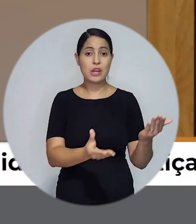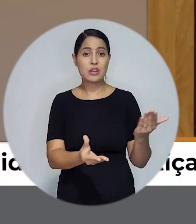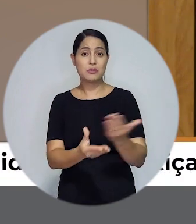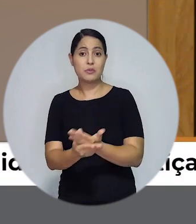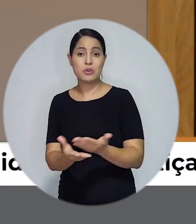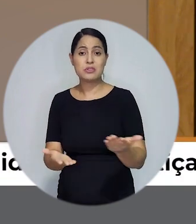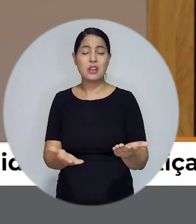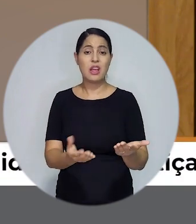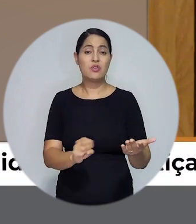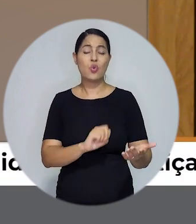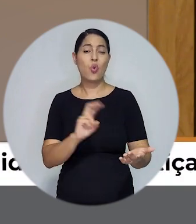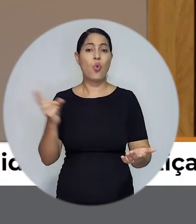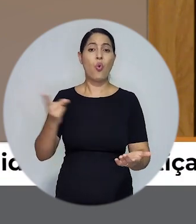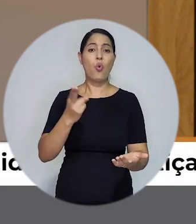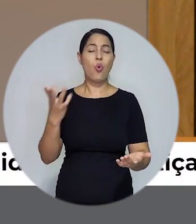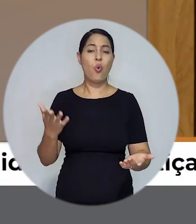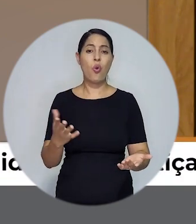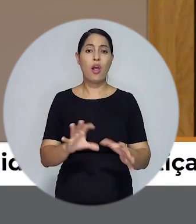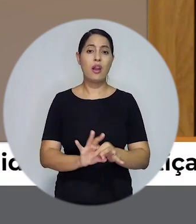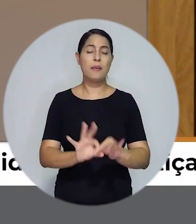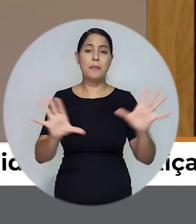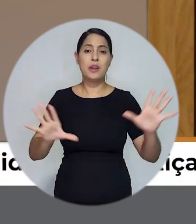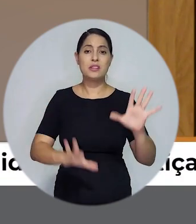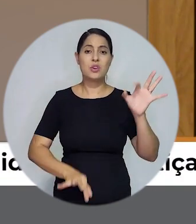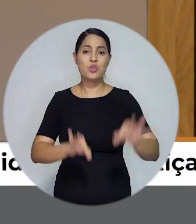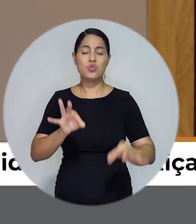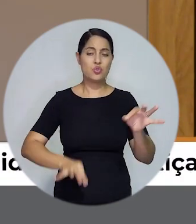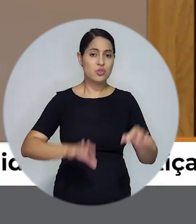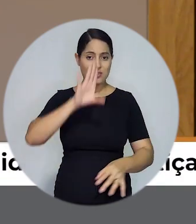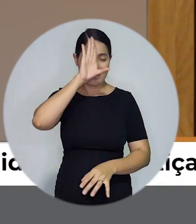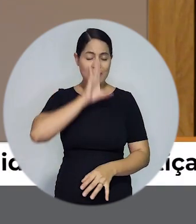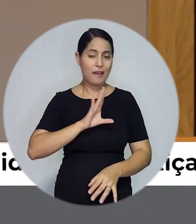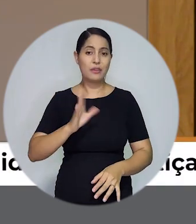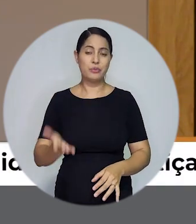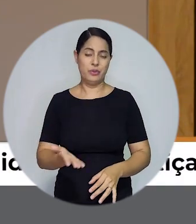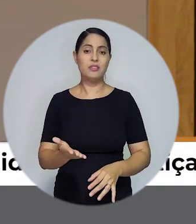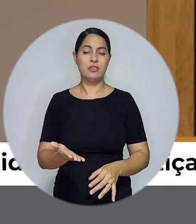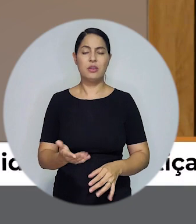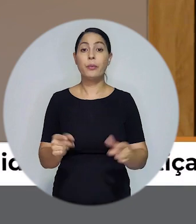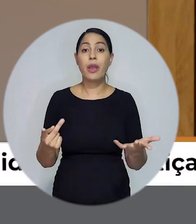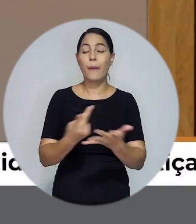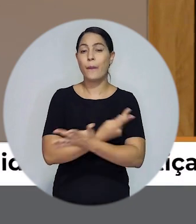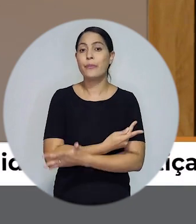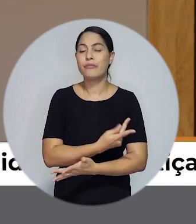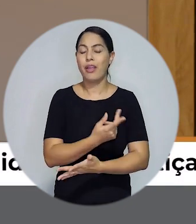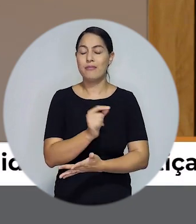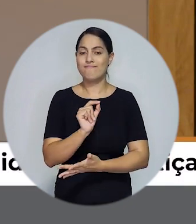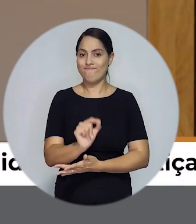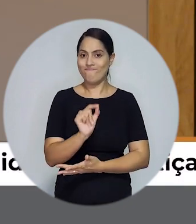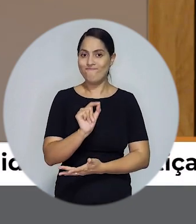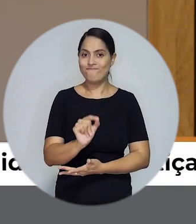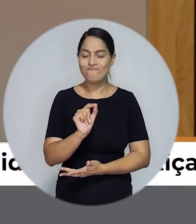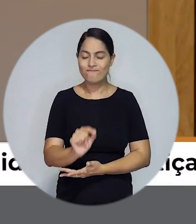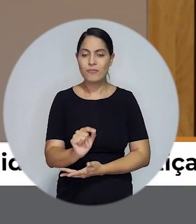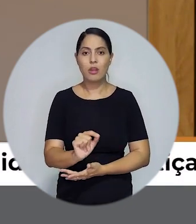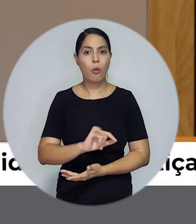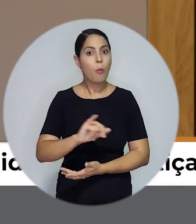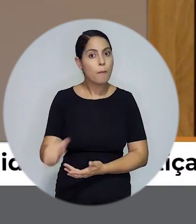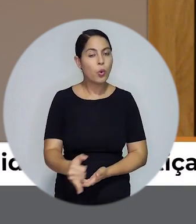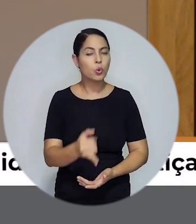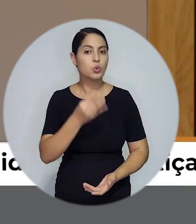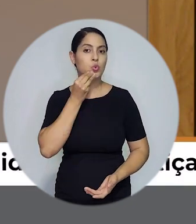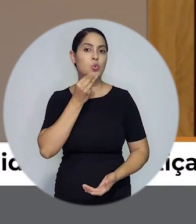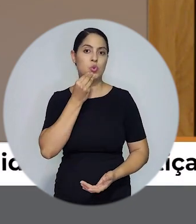subsídio à litigiosidade, a concessão indiscriminada da assistência judiciária gratuita muitas vezes acaba